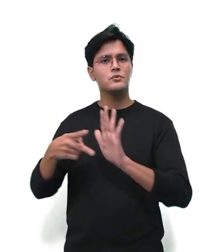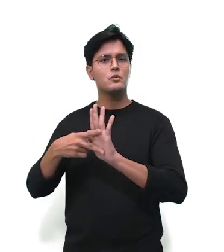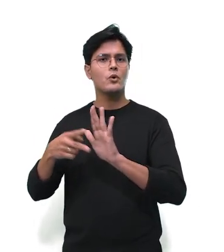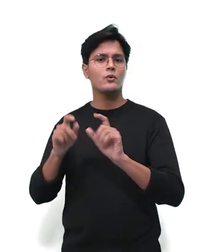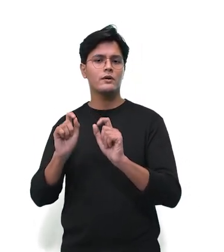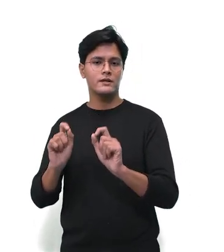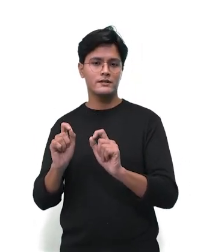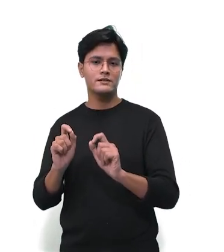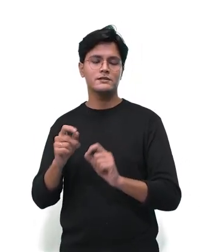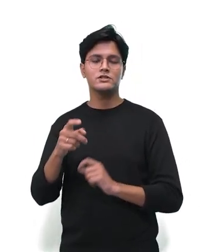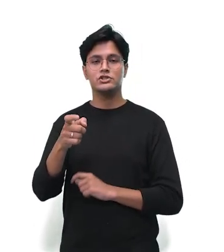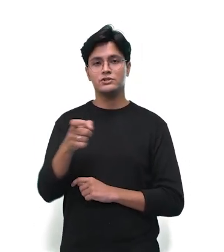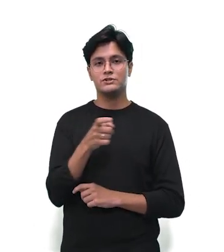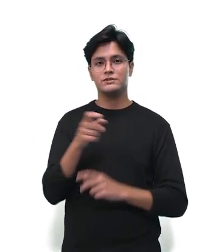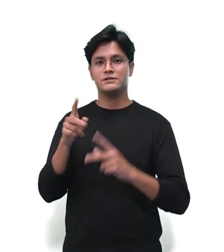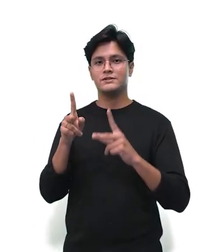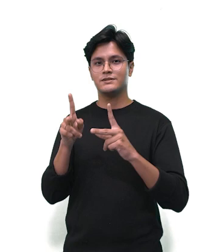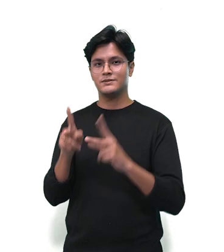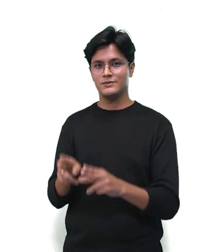ó, x igual a